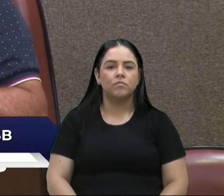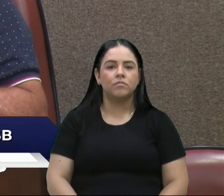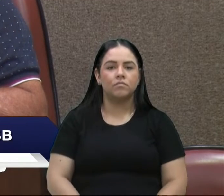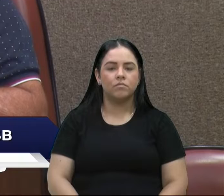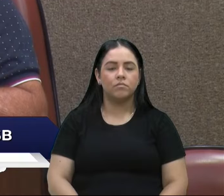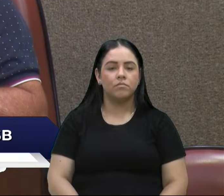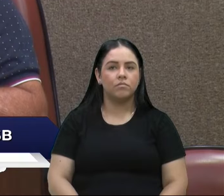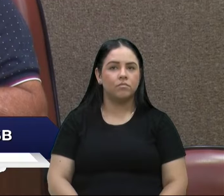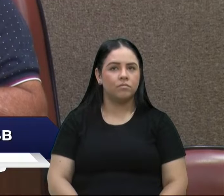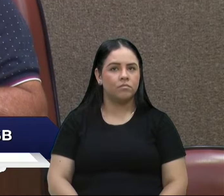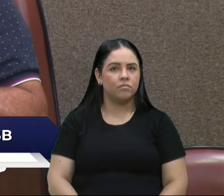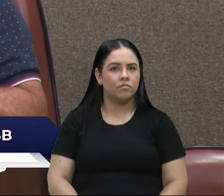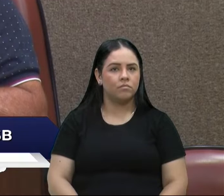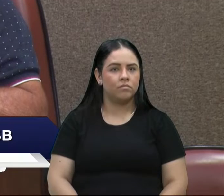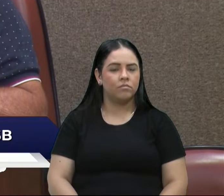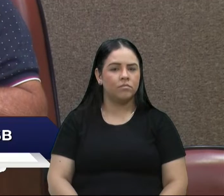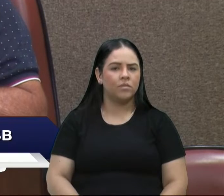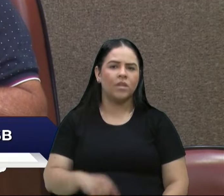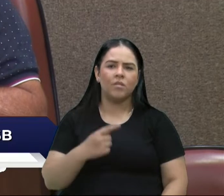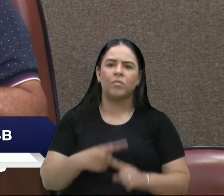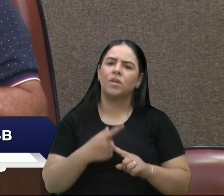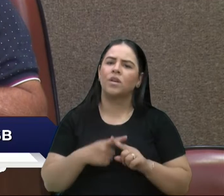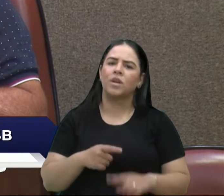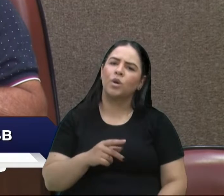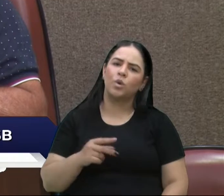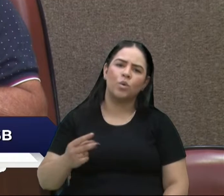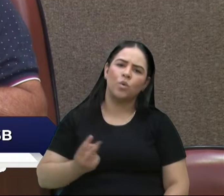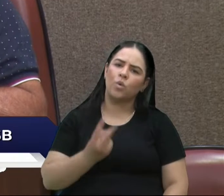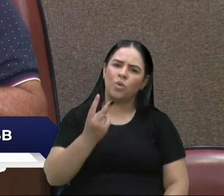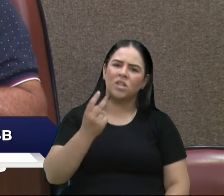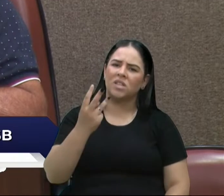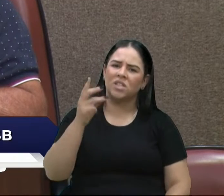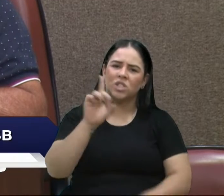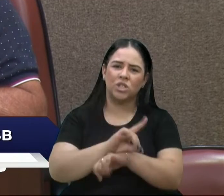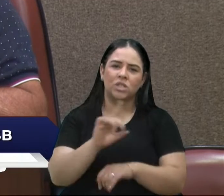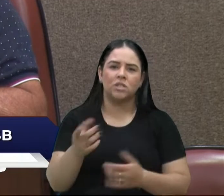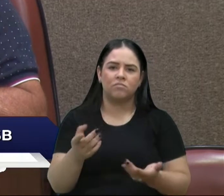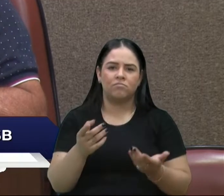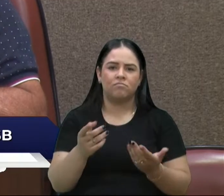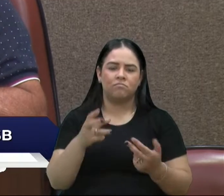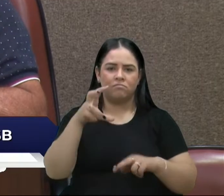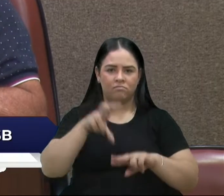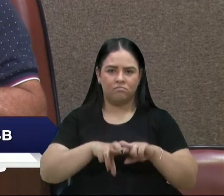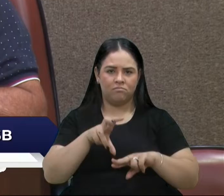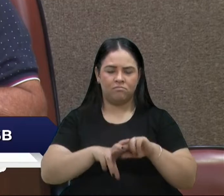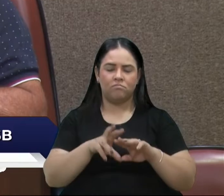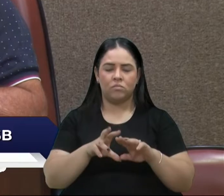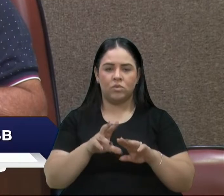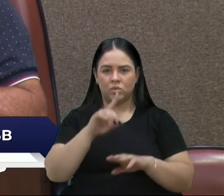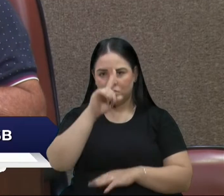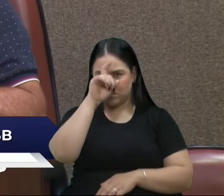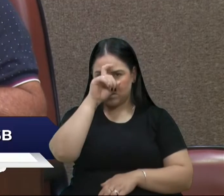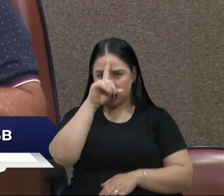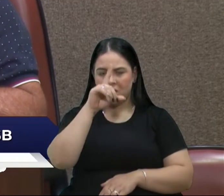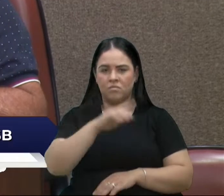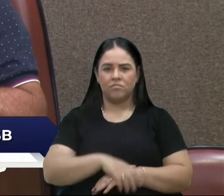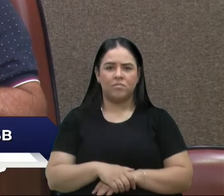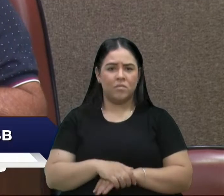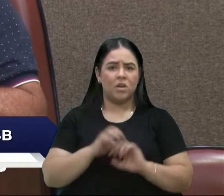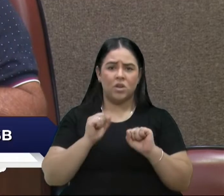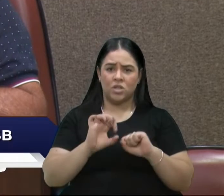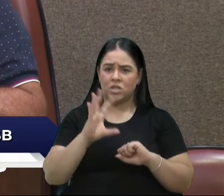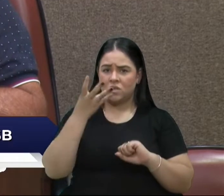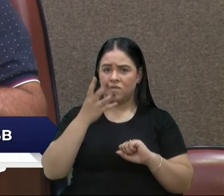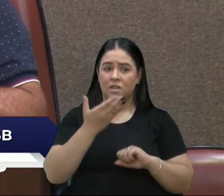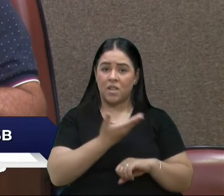Porque 2, 3 dias numa cadeira, no hospital, aguardando, poderia ter resolvido lá no